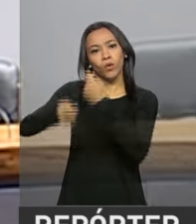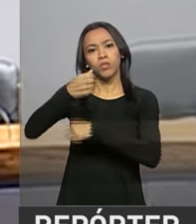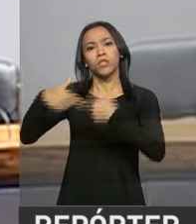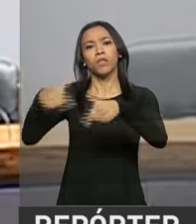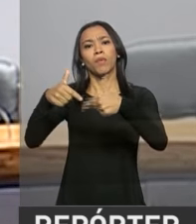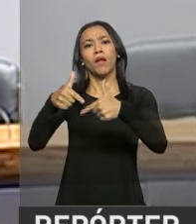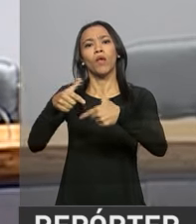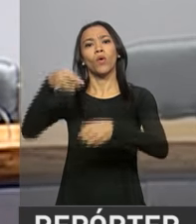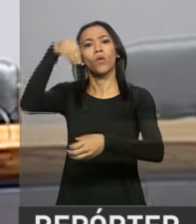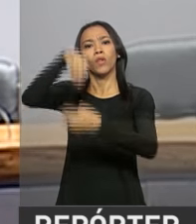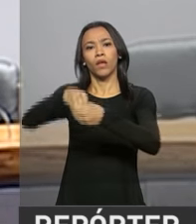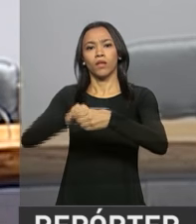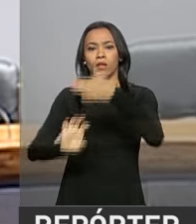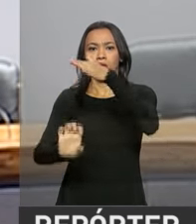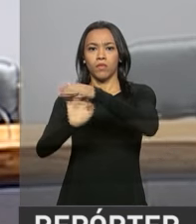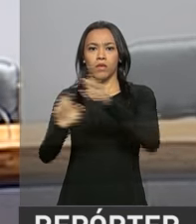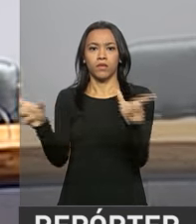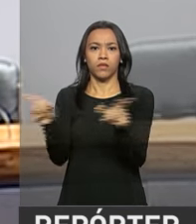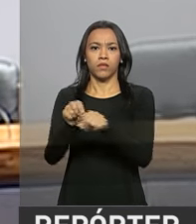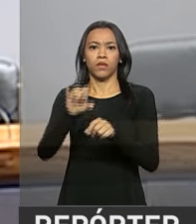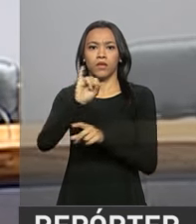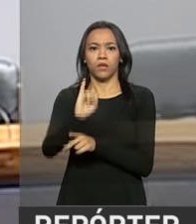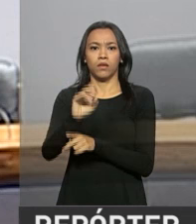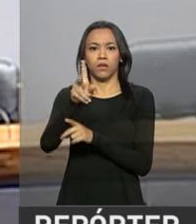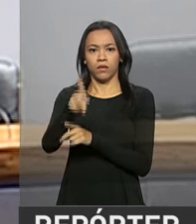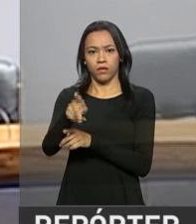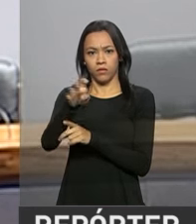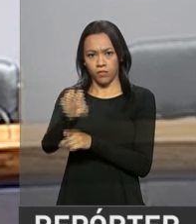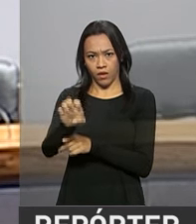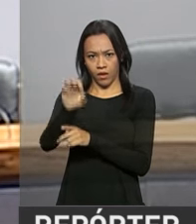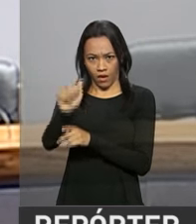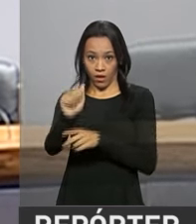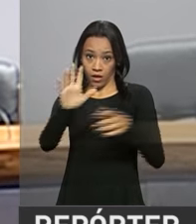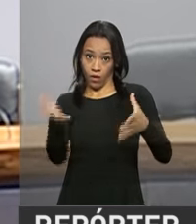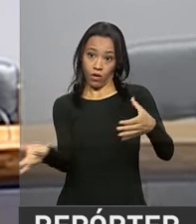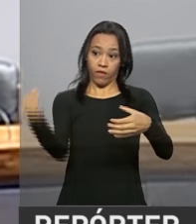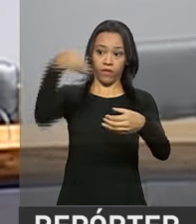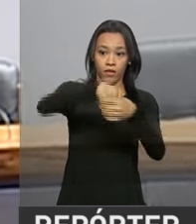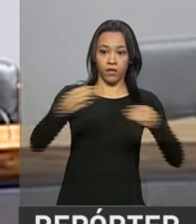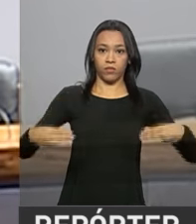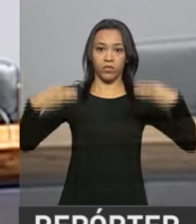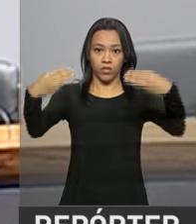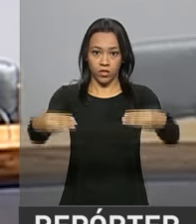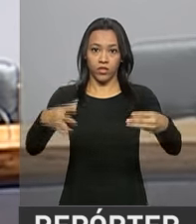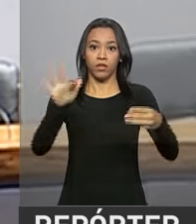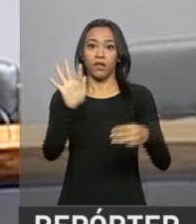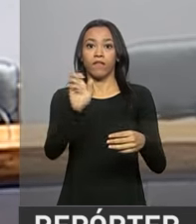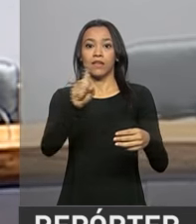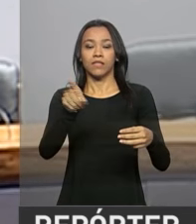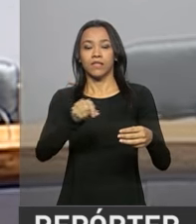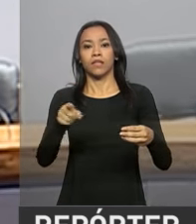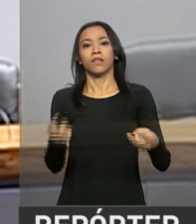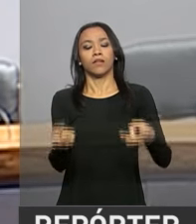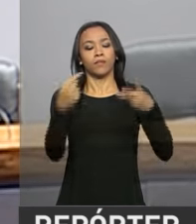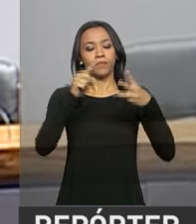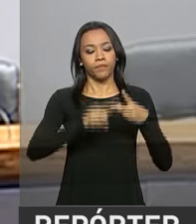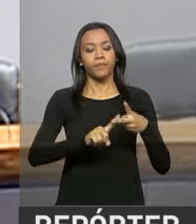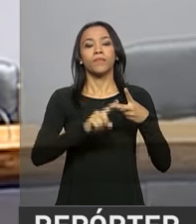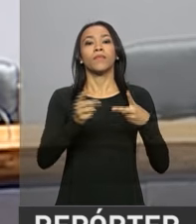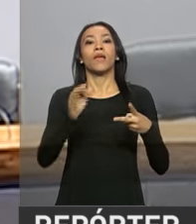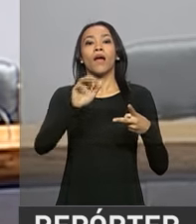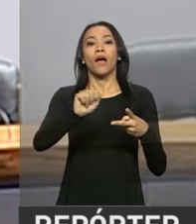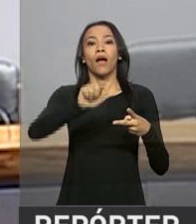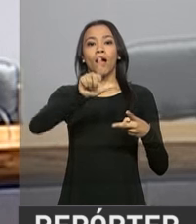vai comandar a Secretaria da Previdência, incorporada agora ao Ministério da Fazenda. Mansueto de Almeida, que vai comandar a Secretaria